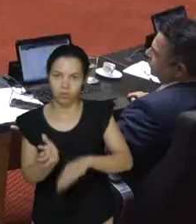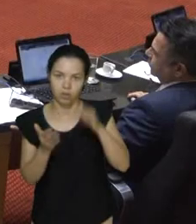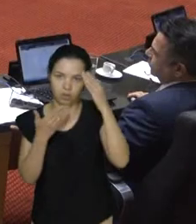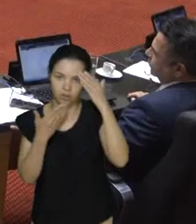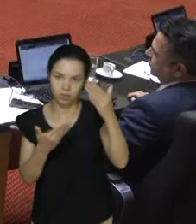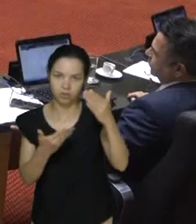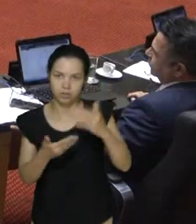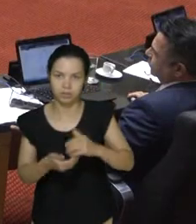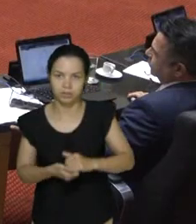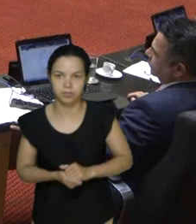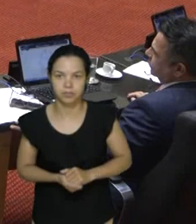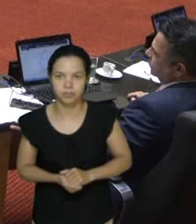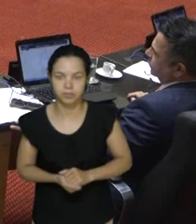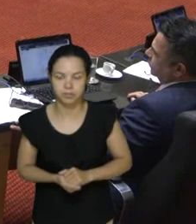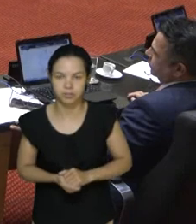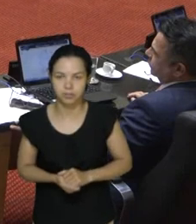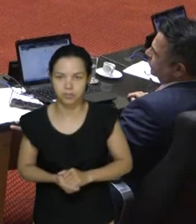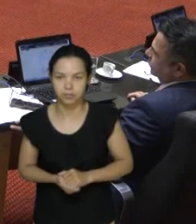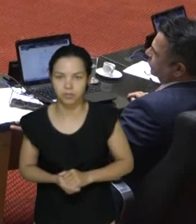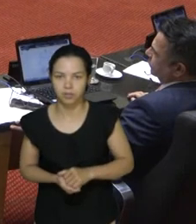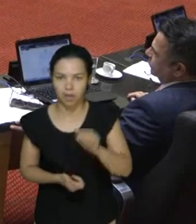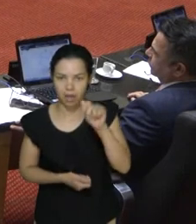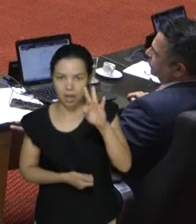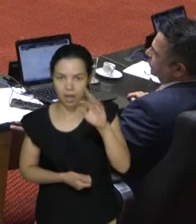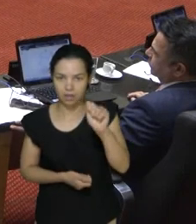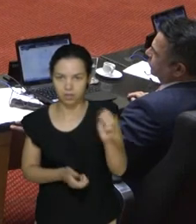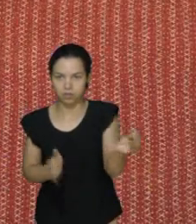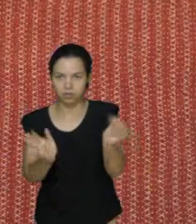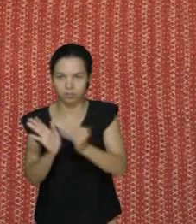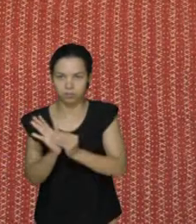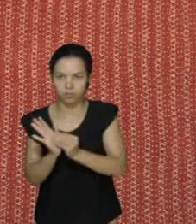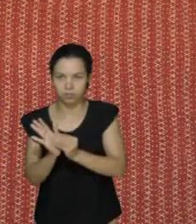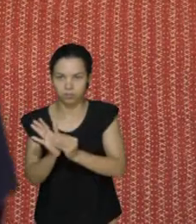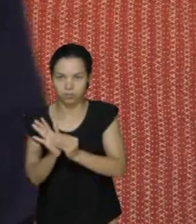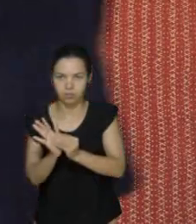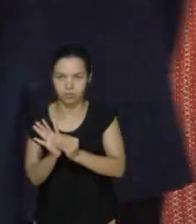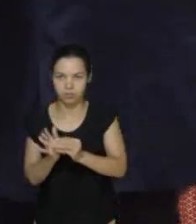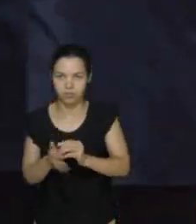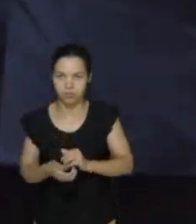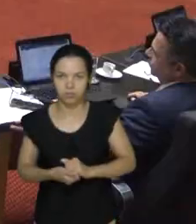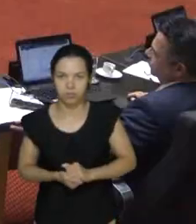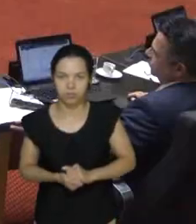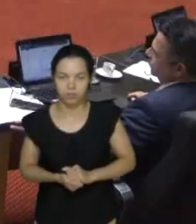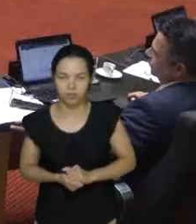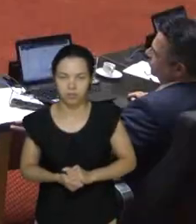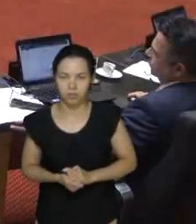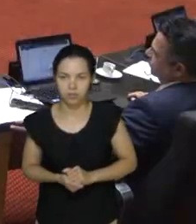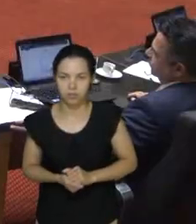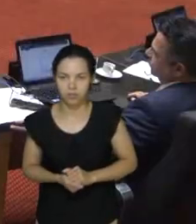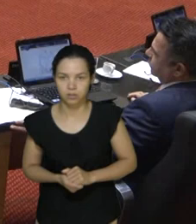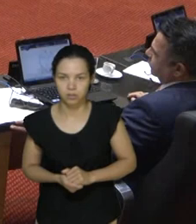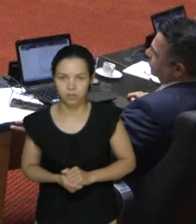Fica registrado em ata, deputado Volney Weber. No veto, isso mesmo.